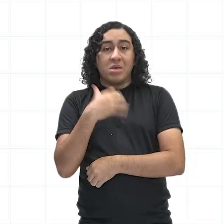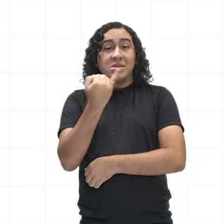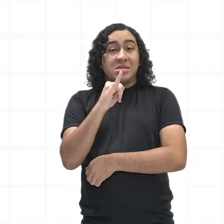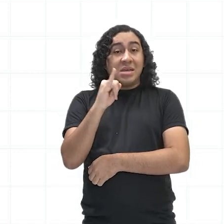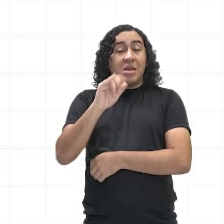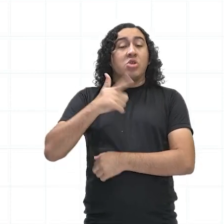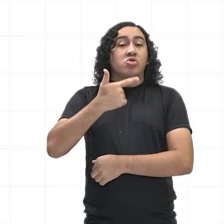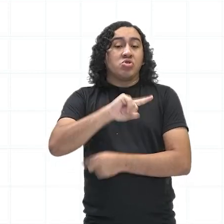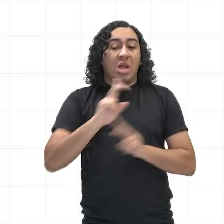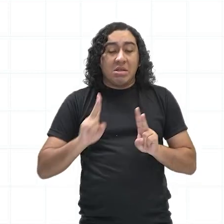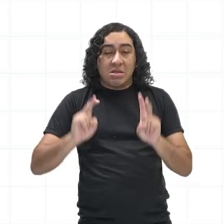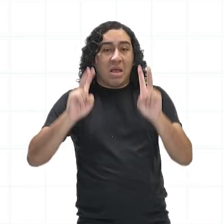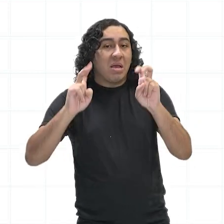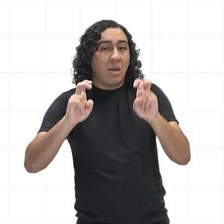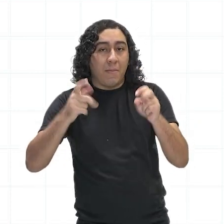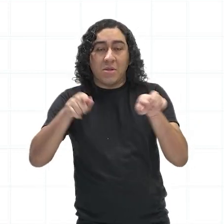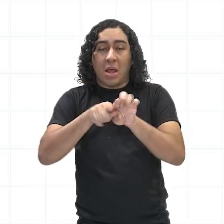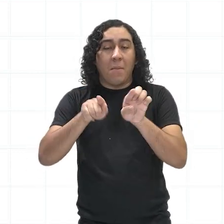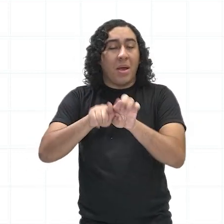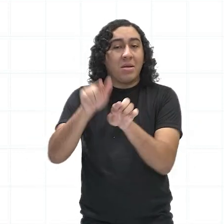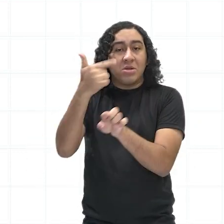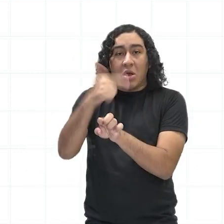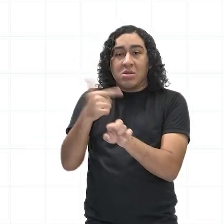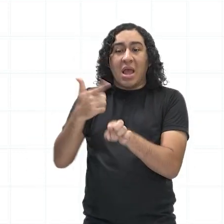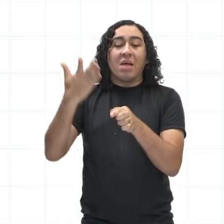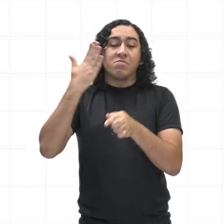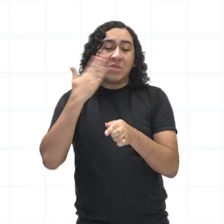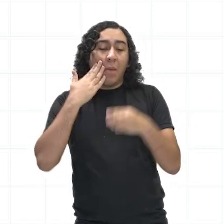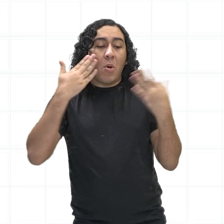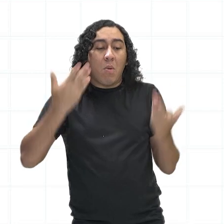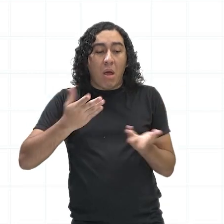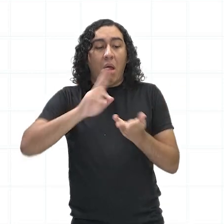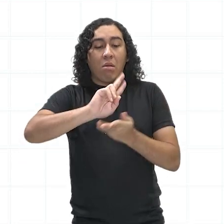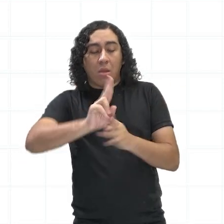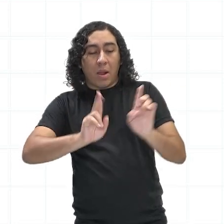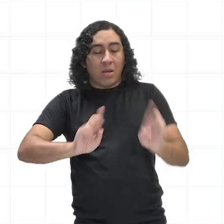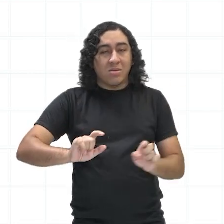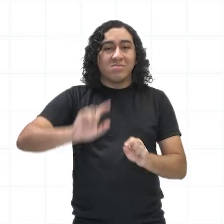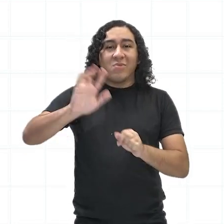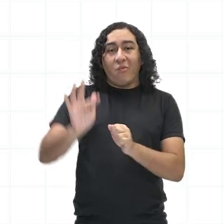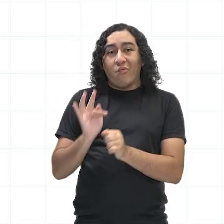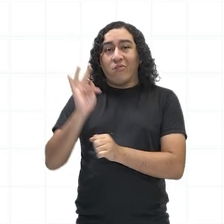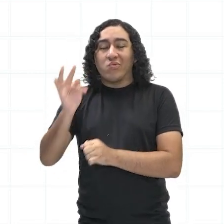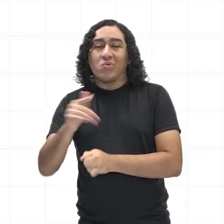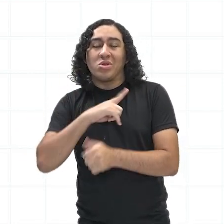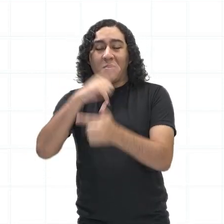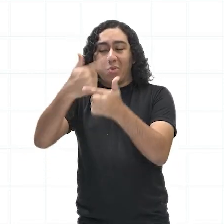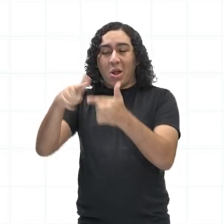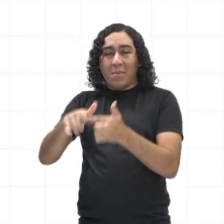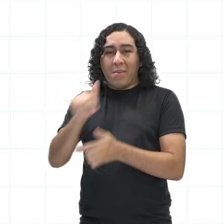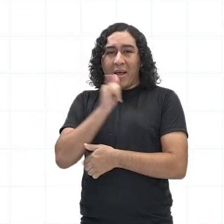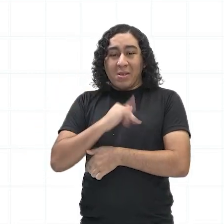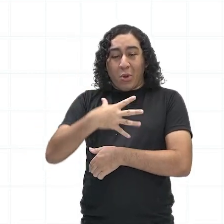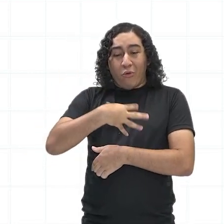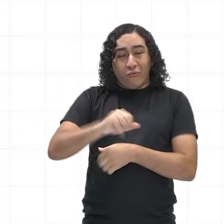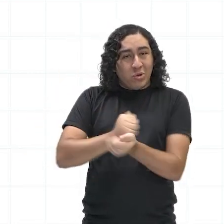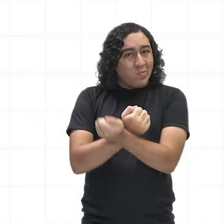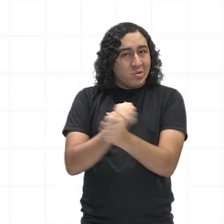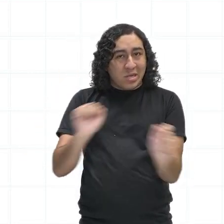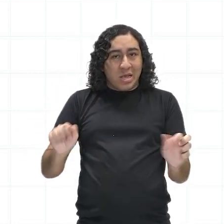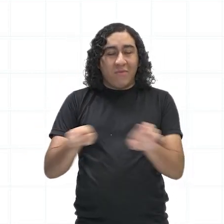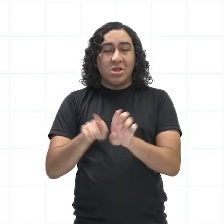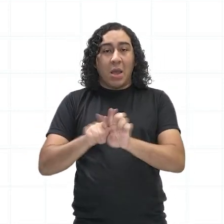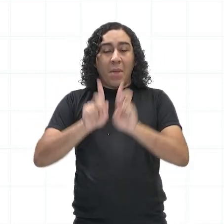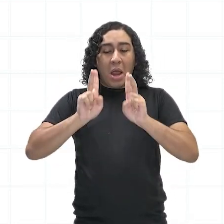e tratadas, podem levar a graves complicações, como a infertilidade, câncer ou até mesmo